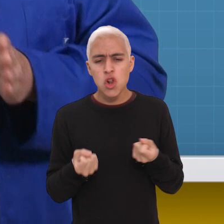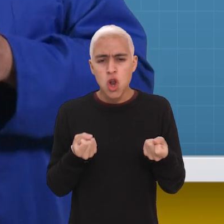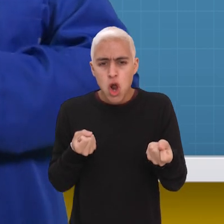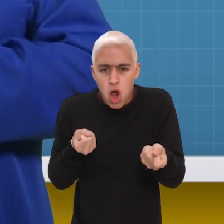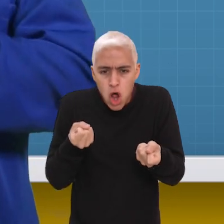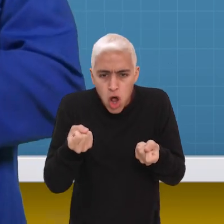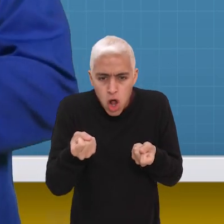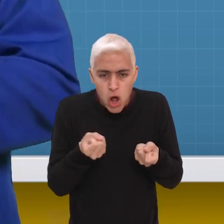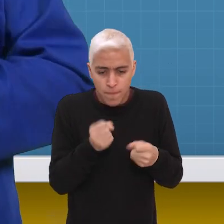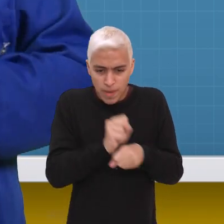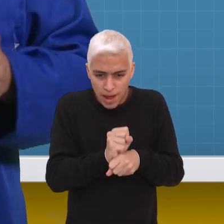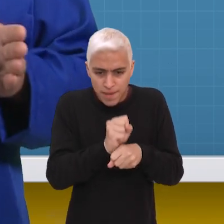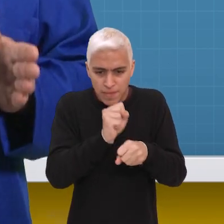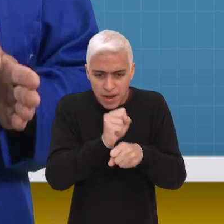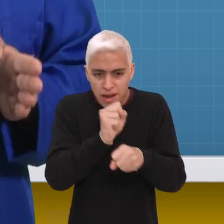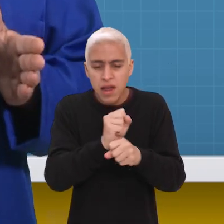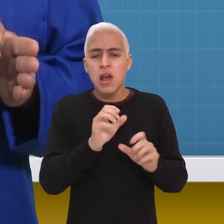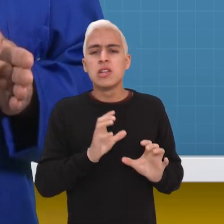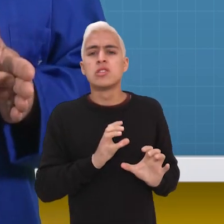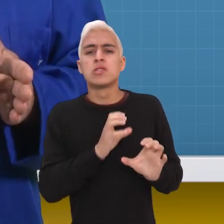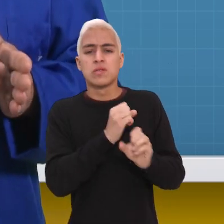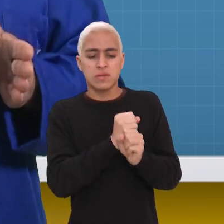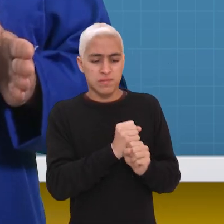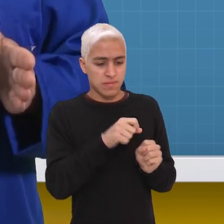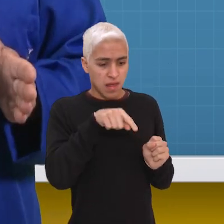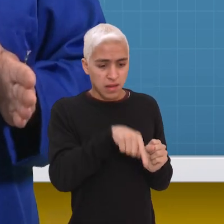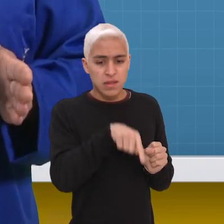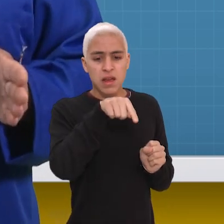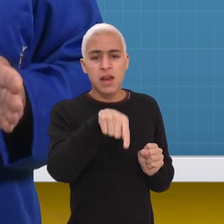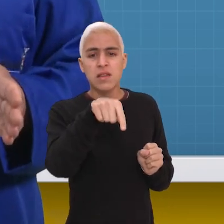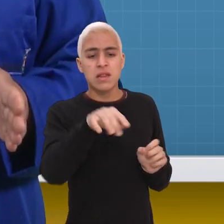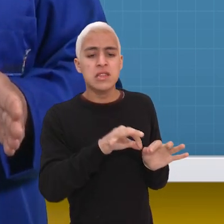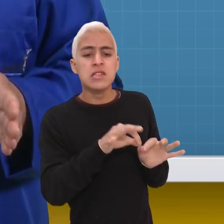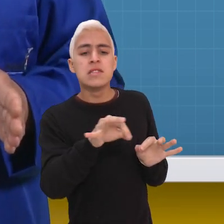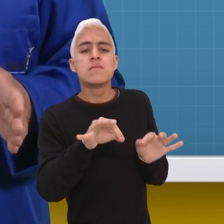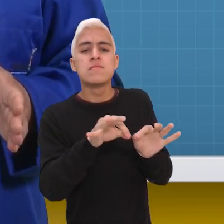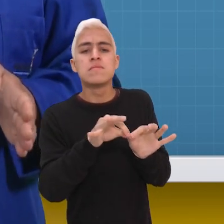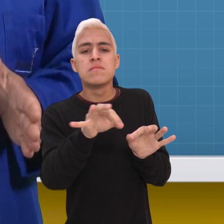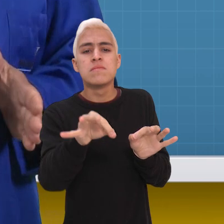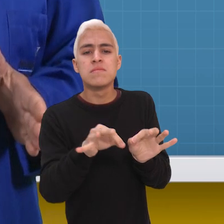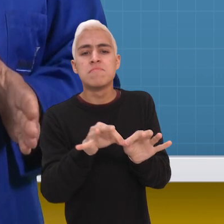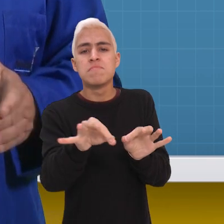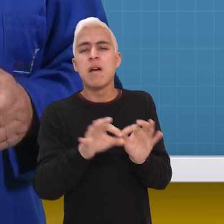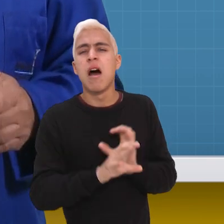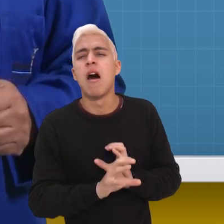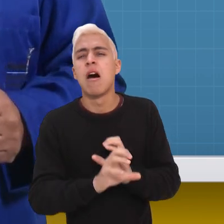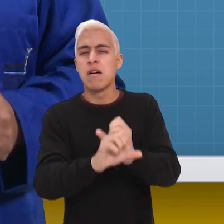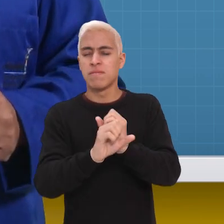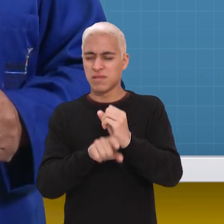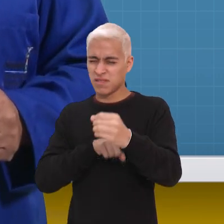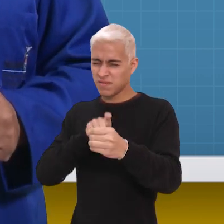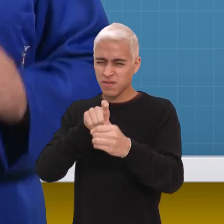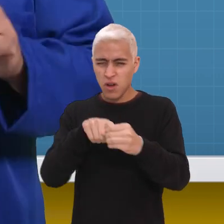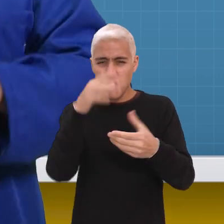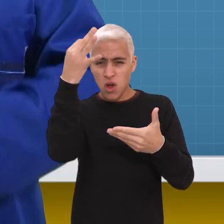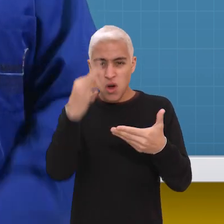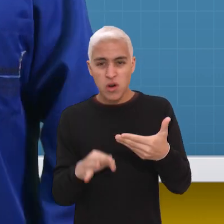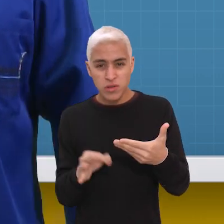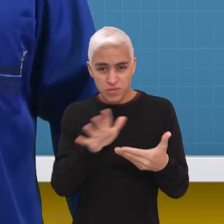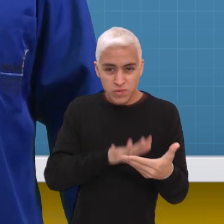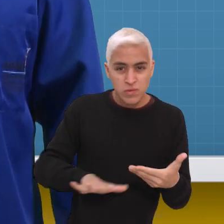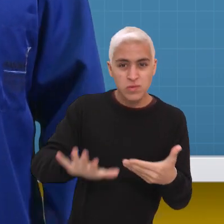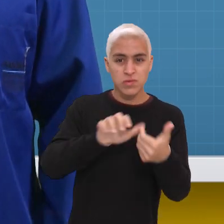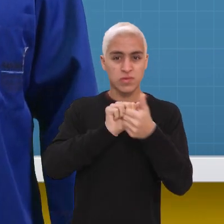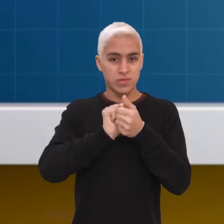você fizer 3 paradas, qual será a distância entre uma e outra parada? Resolva, eu volto já para corrigir